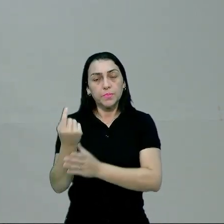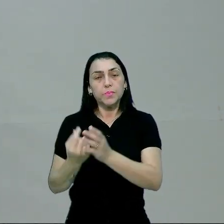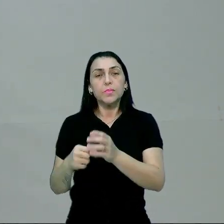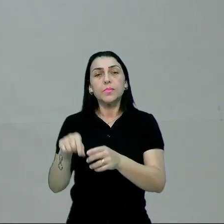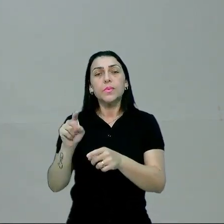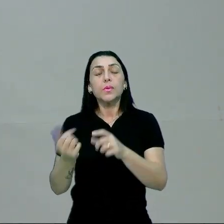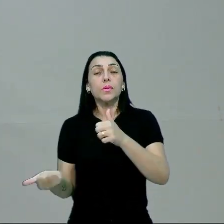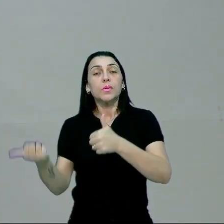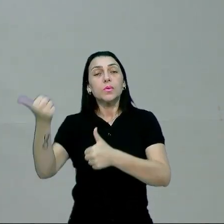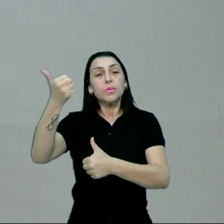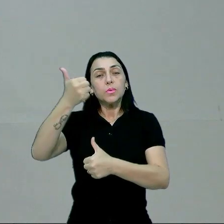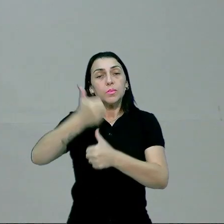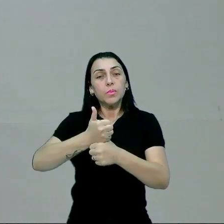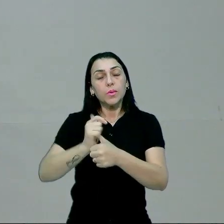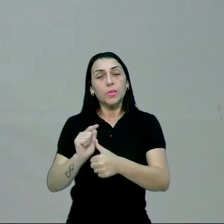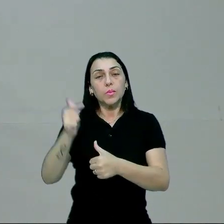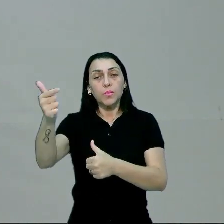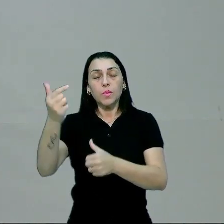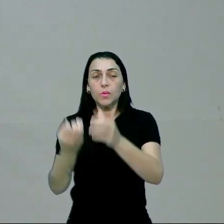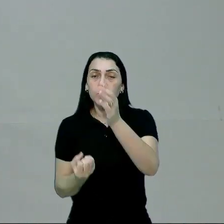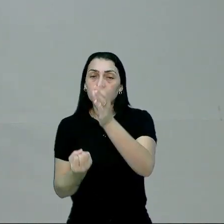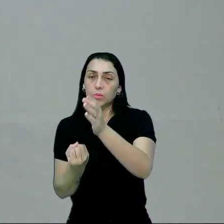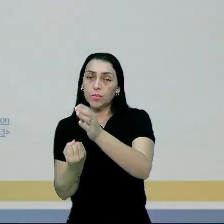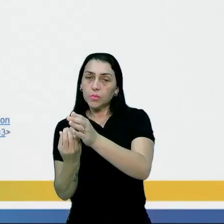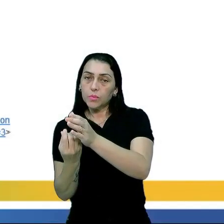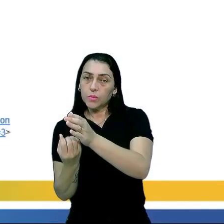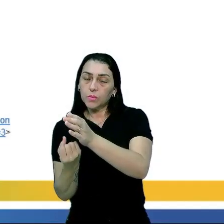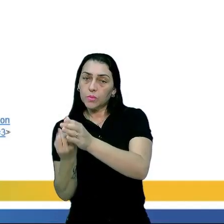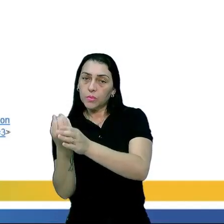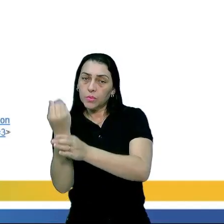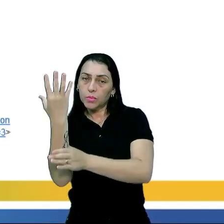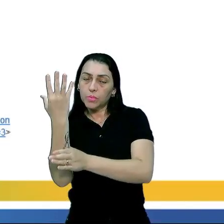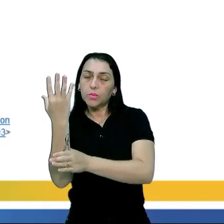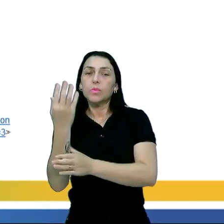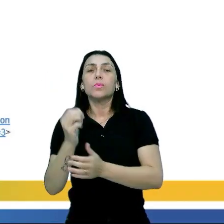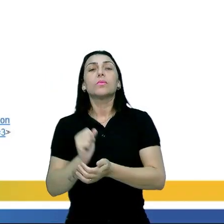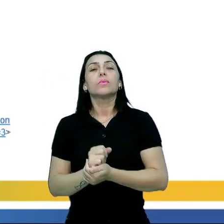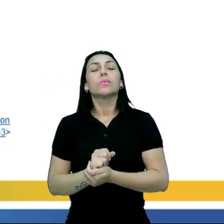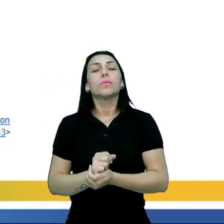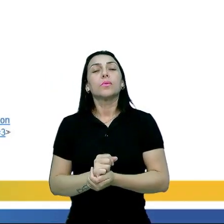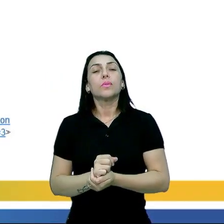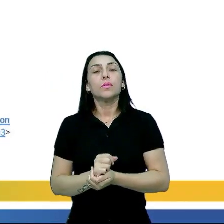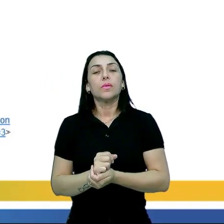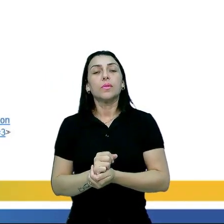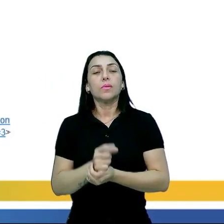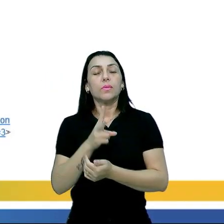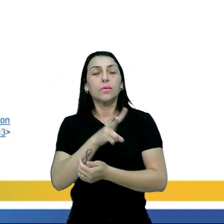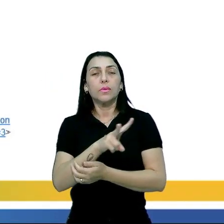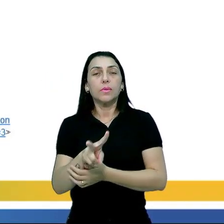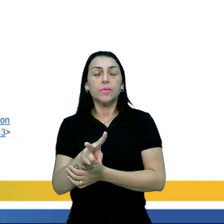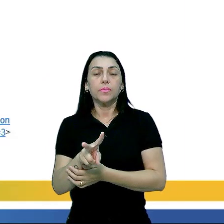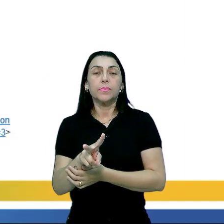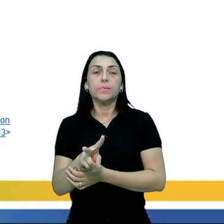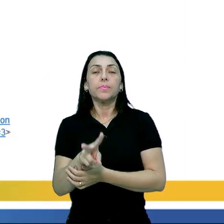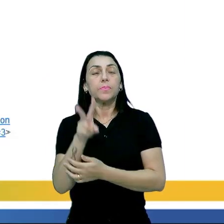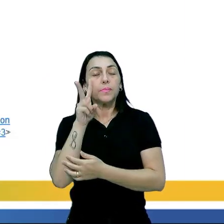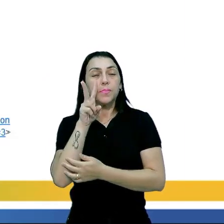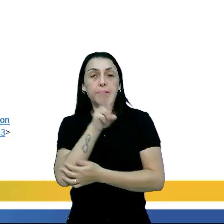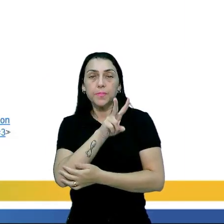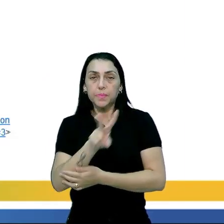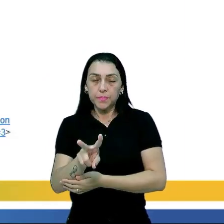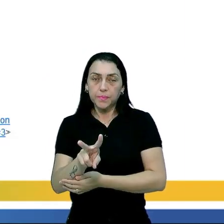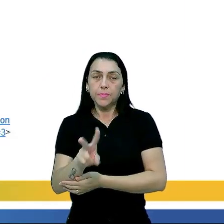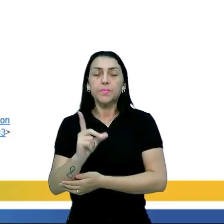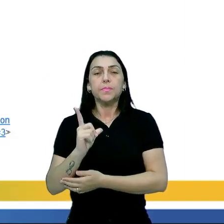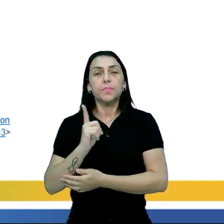sendo substituído por um outro modo de produção. Então, essa expressão que vocês estão